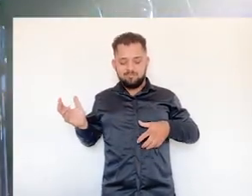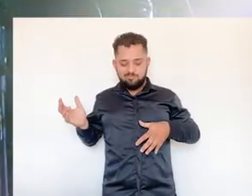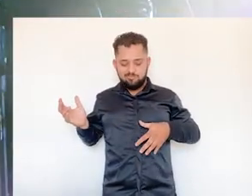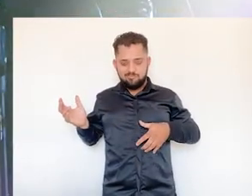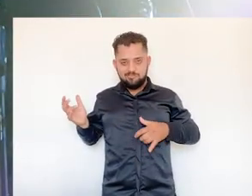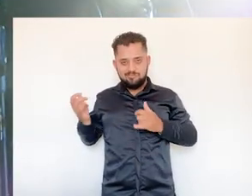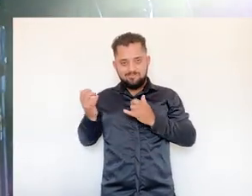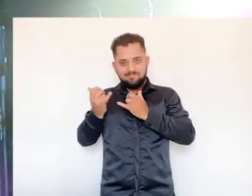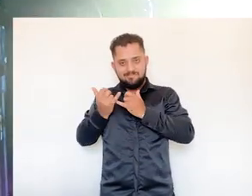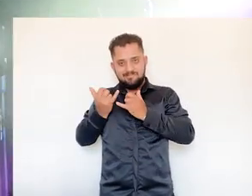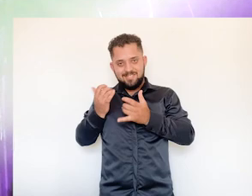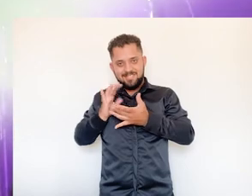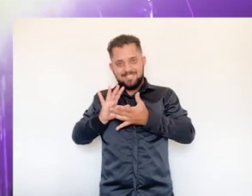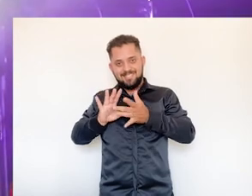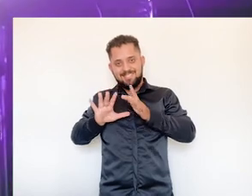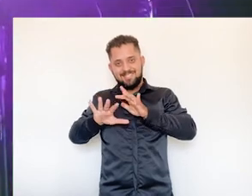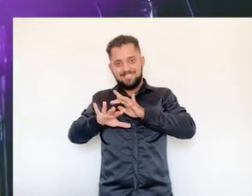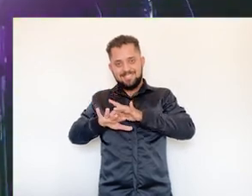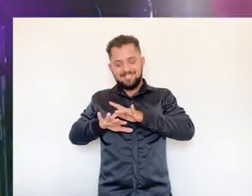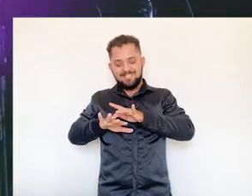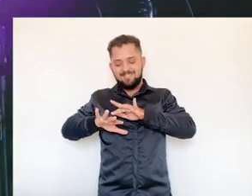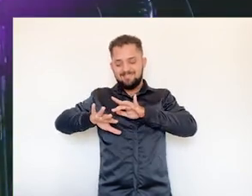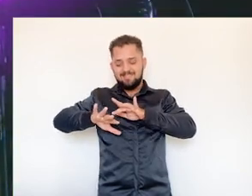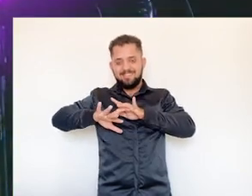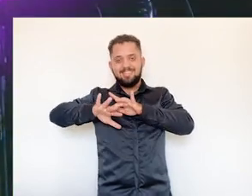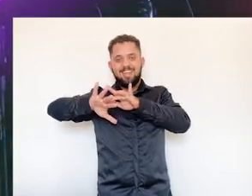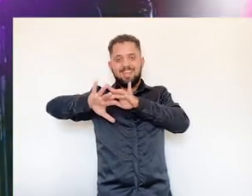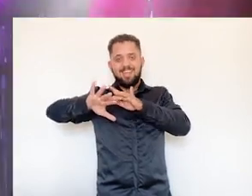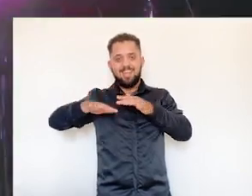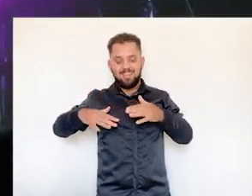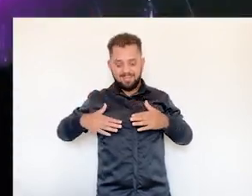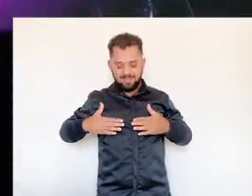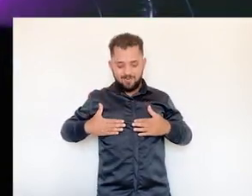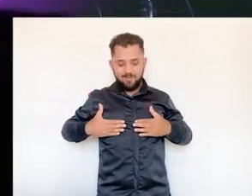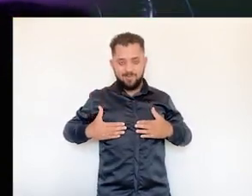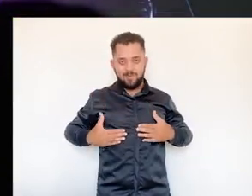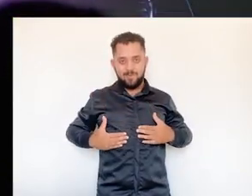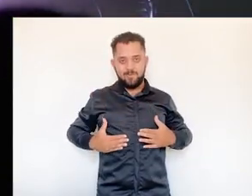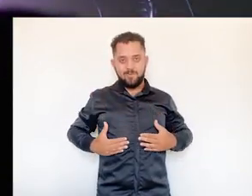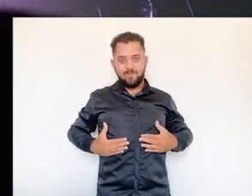Cordas que lhe fazem cantar.